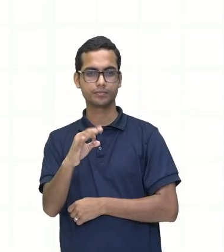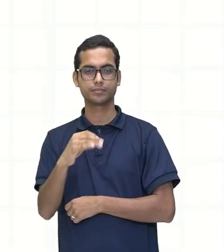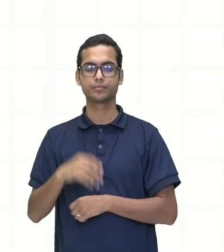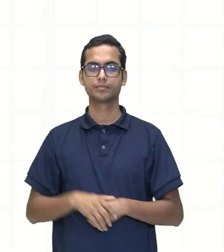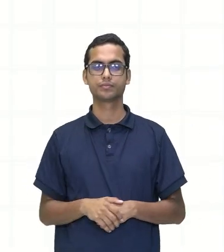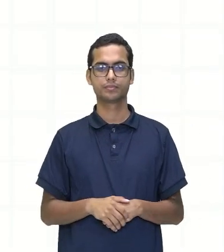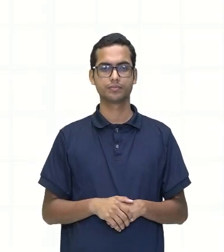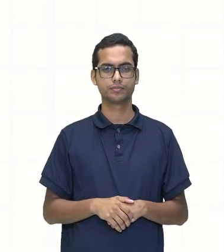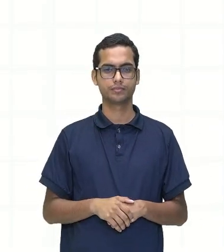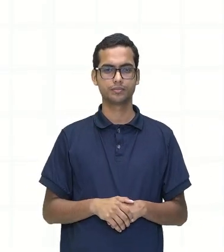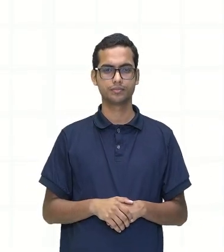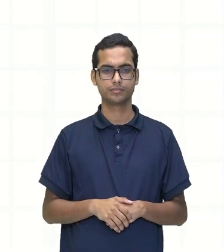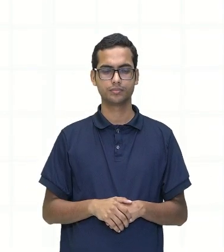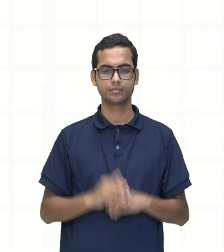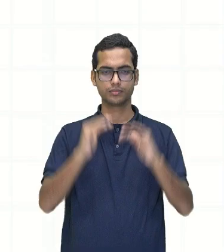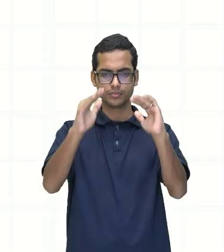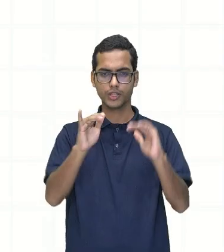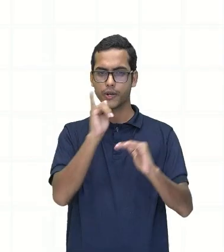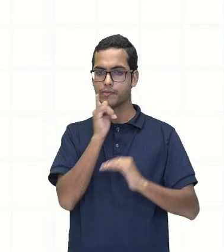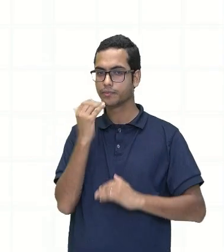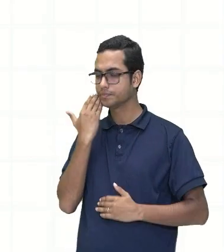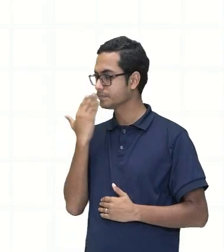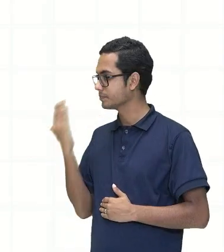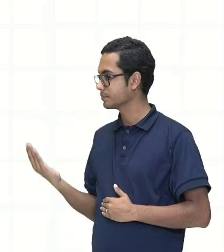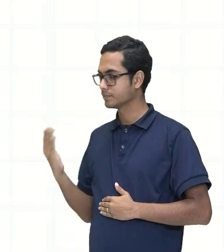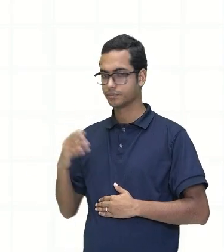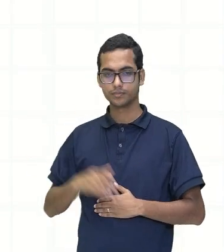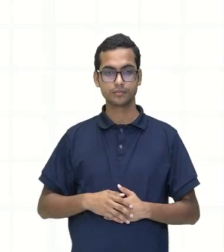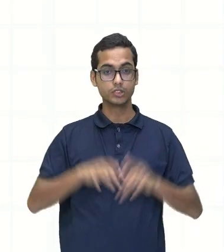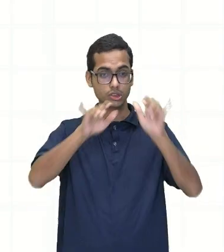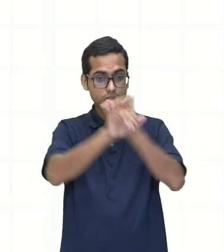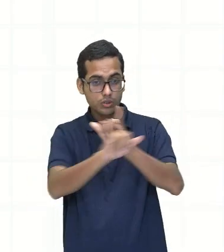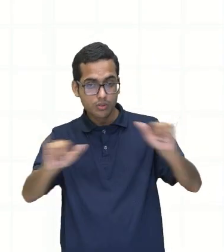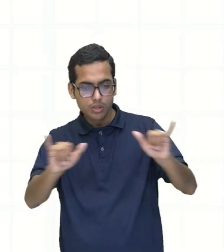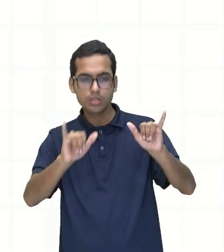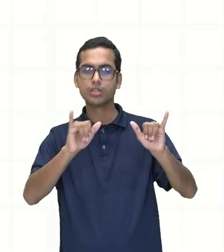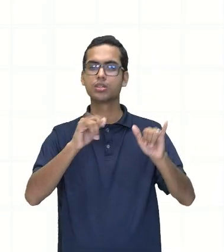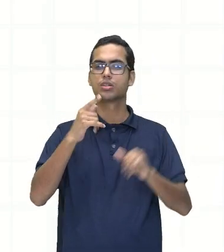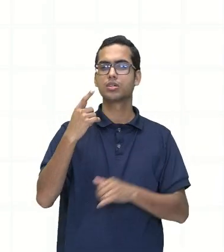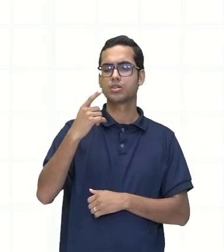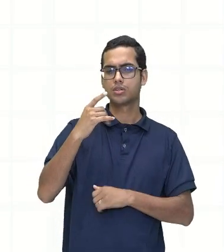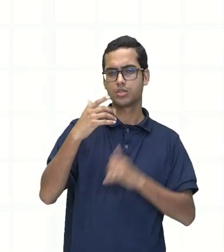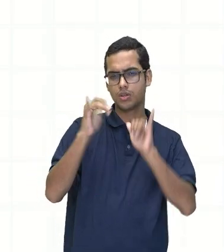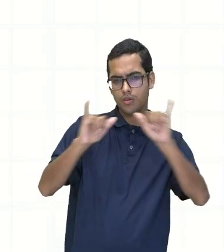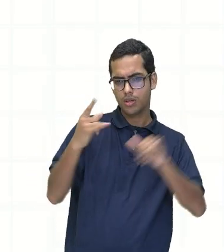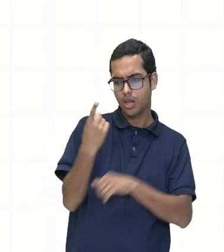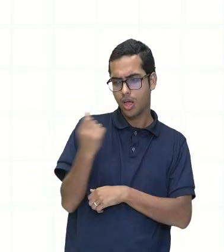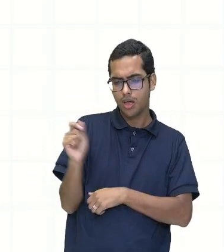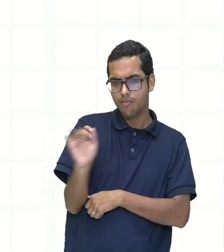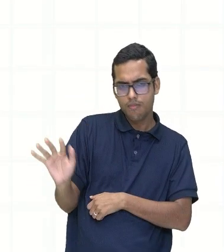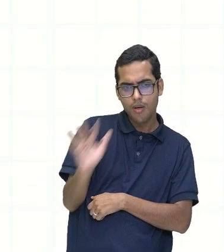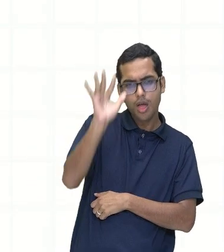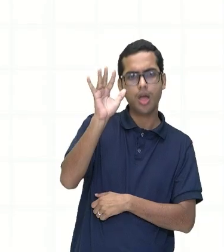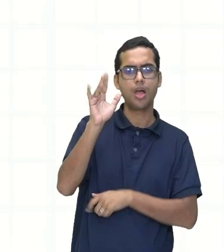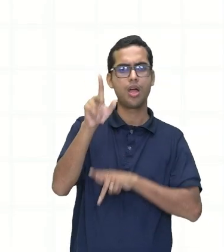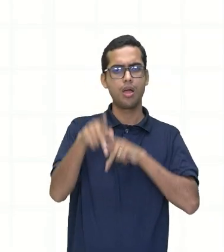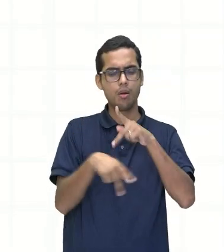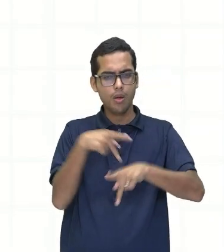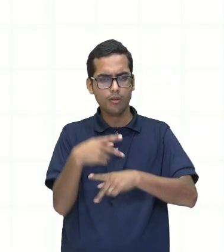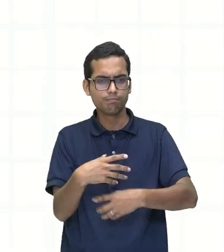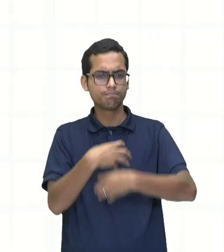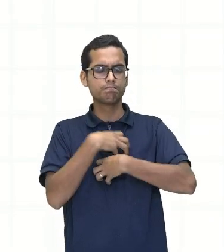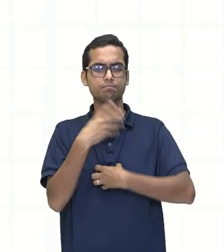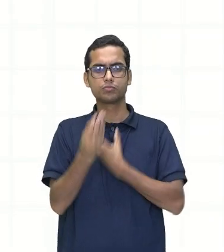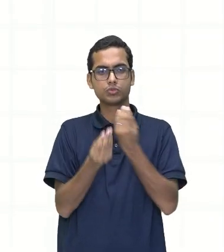divulgação da promoção causou comoção na população. Então, olha só, ação. Houve rima. Então,